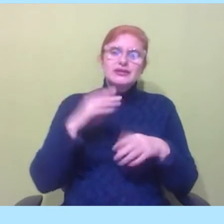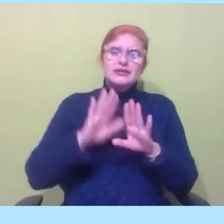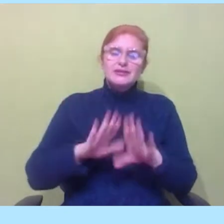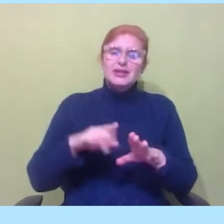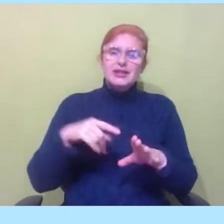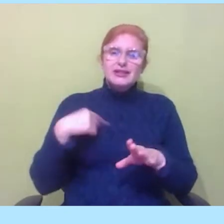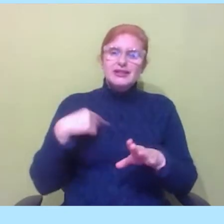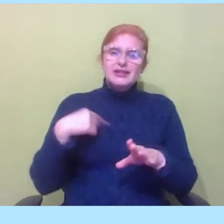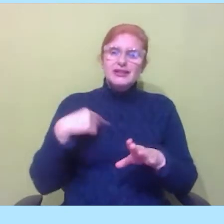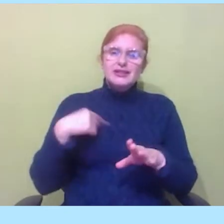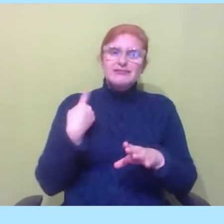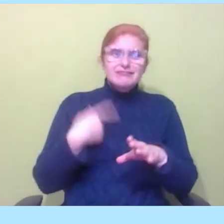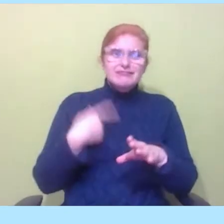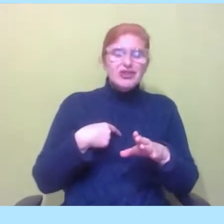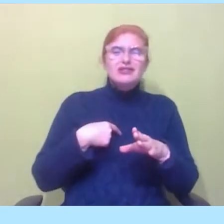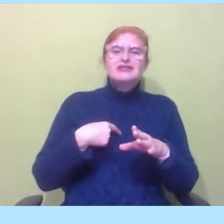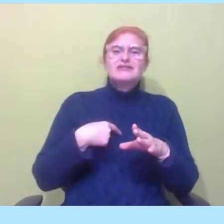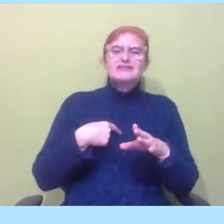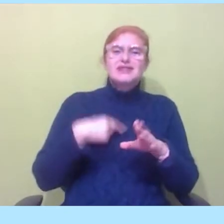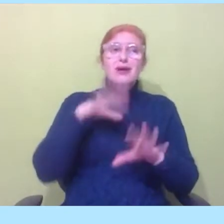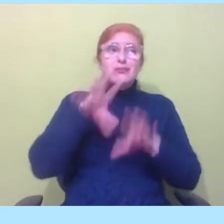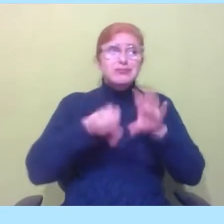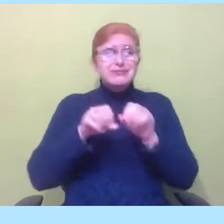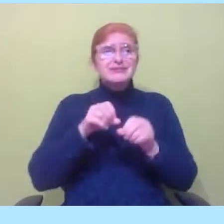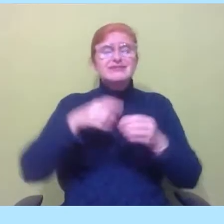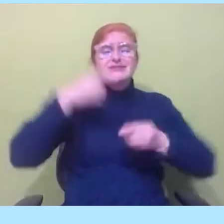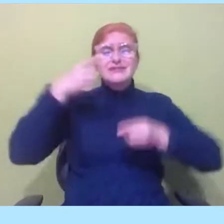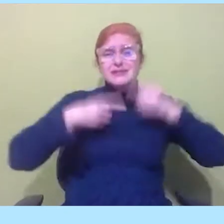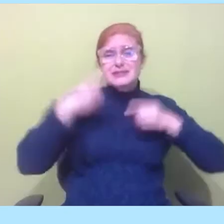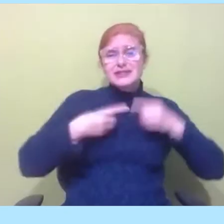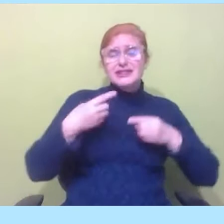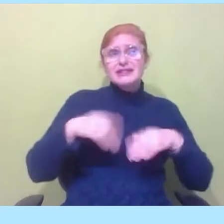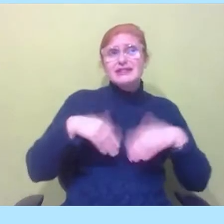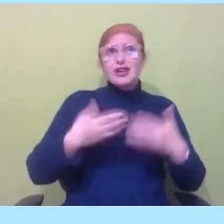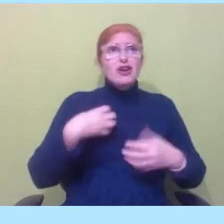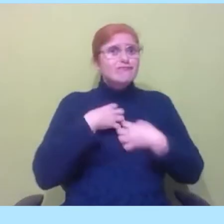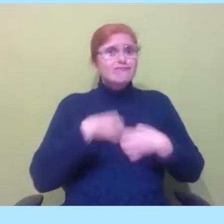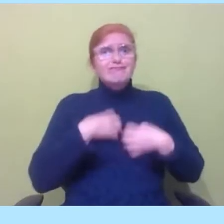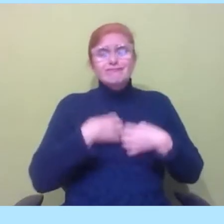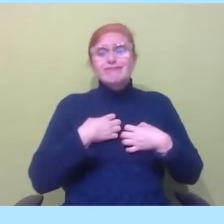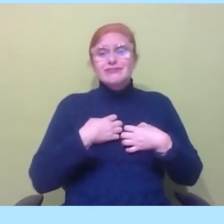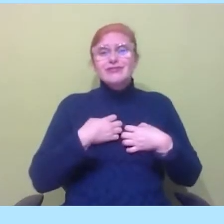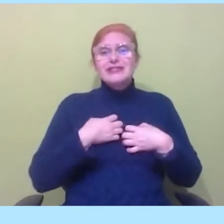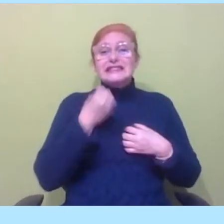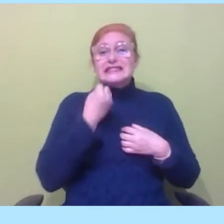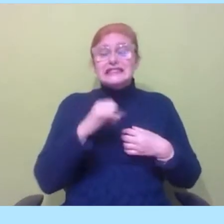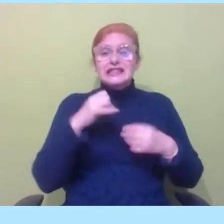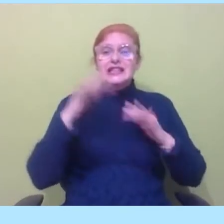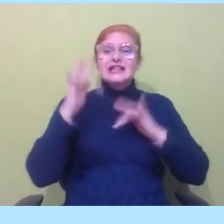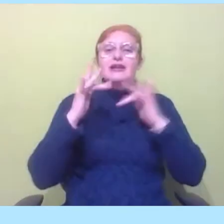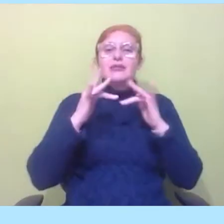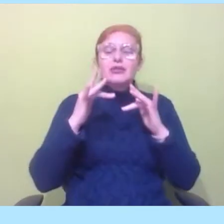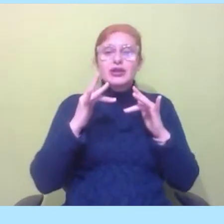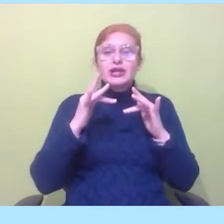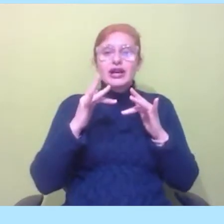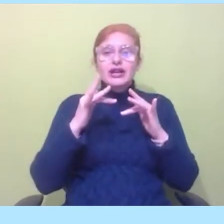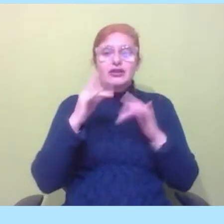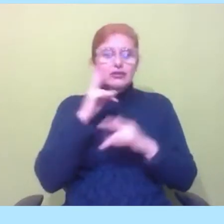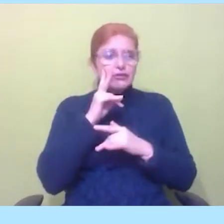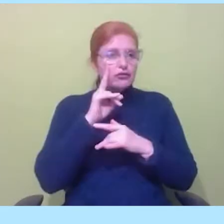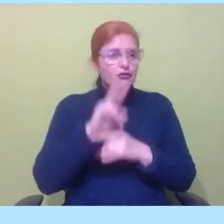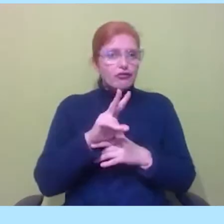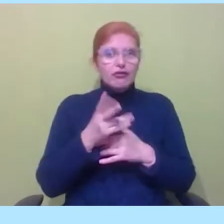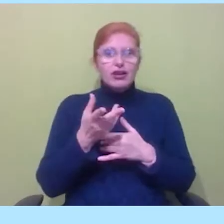Desespero, porque eu falei, o namorado descobre, o marido descobre que a esposa ou a namorada invadiu o telefone